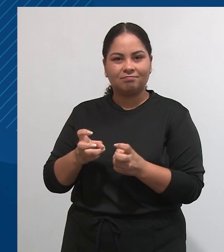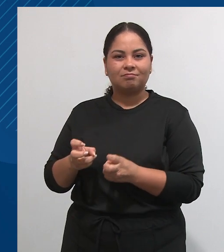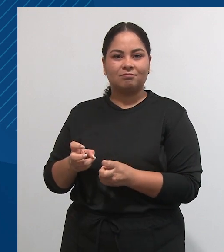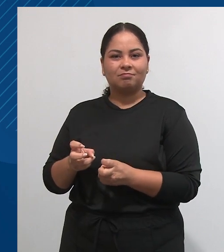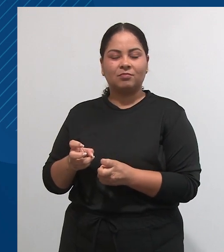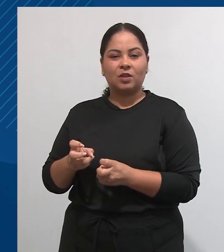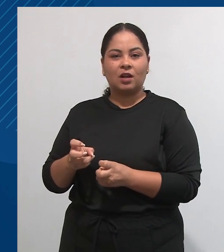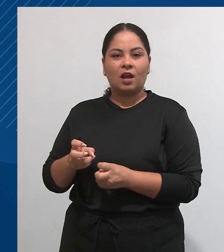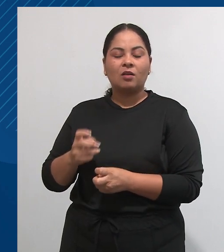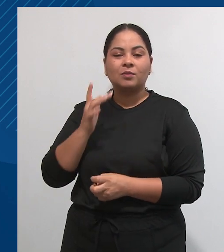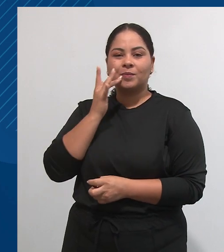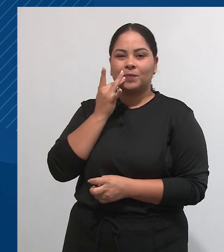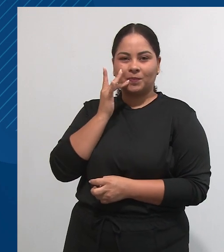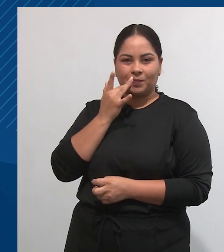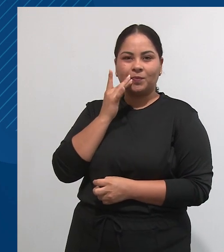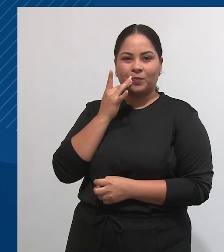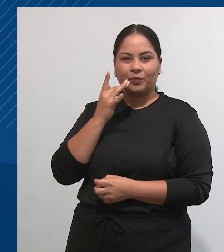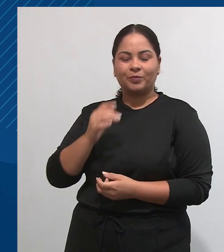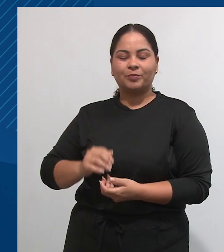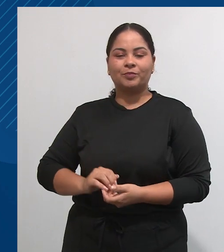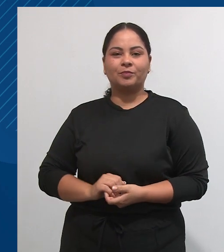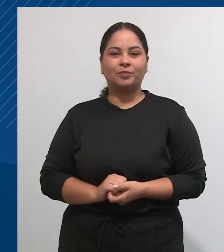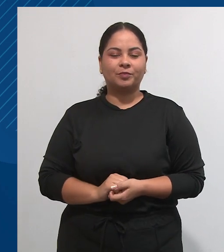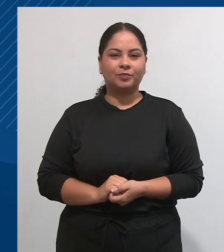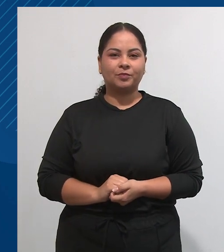Rio Madeira.